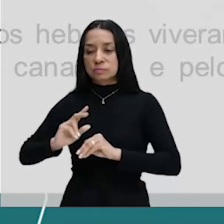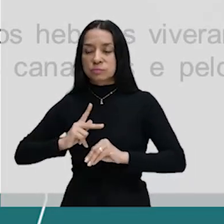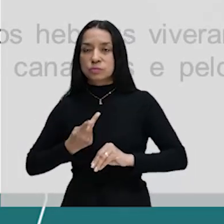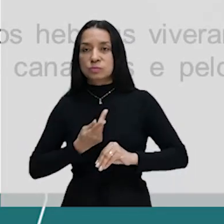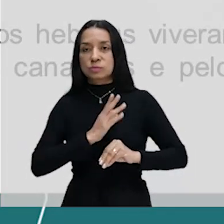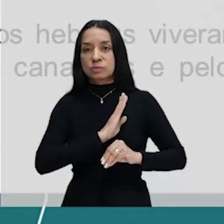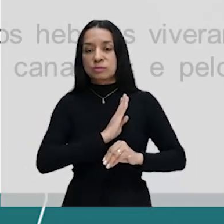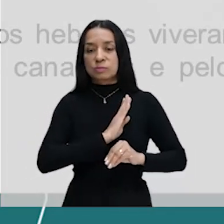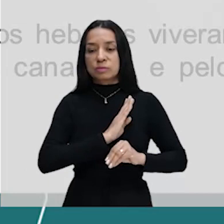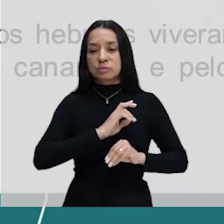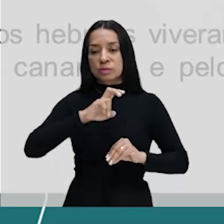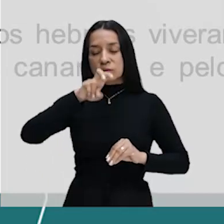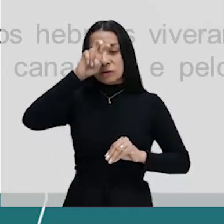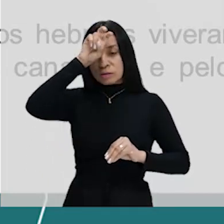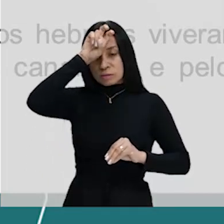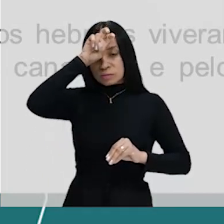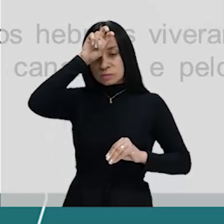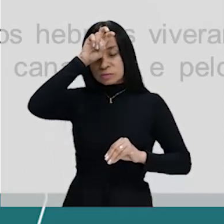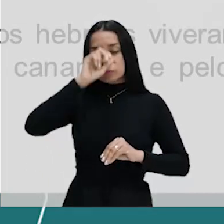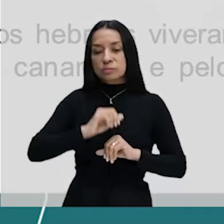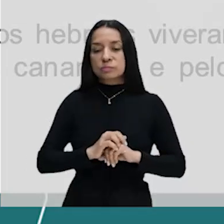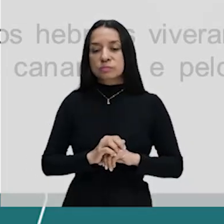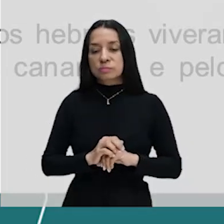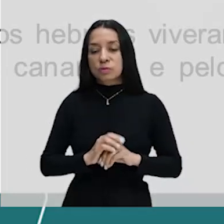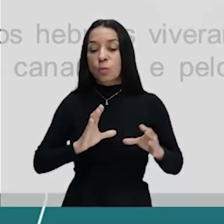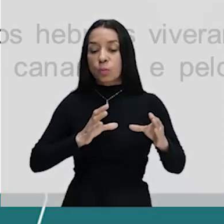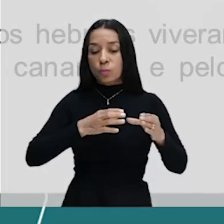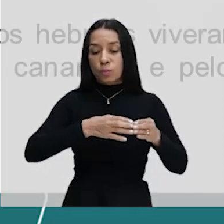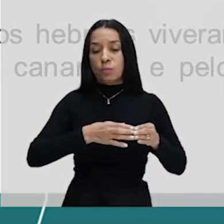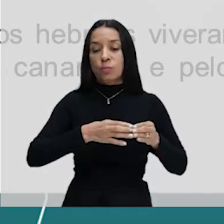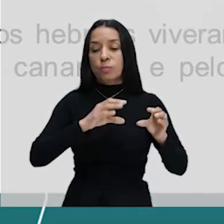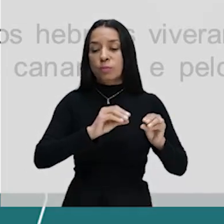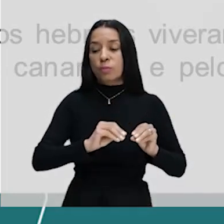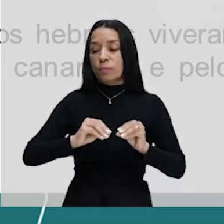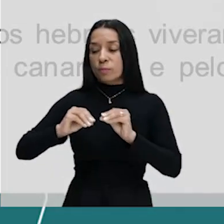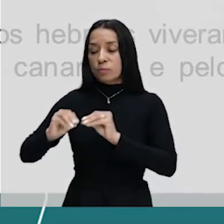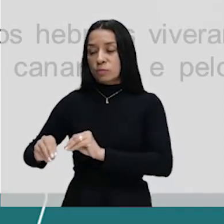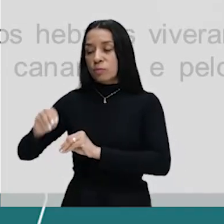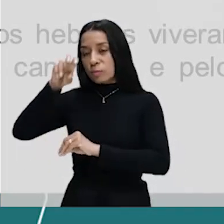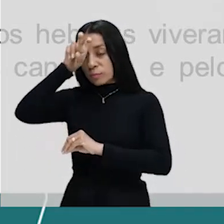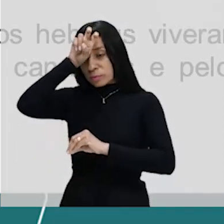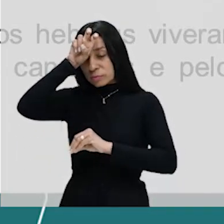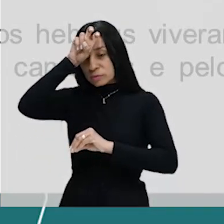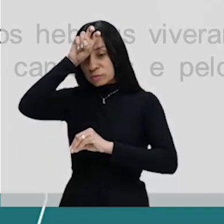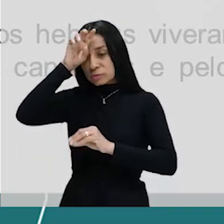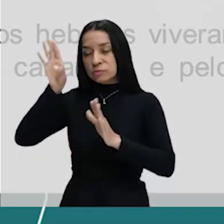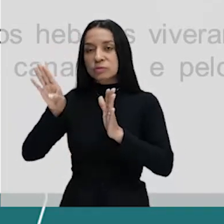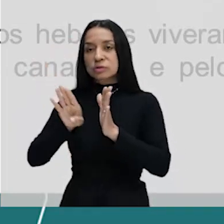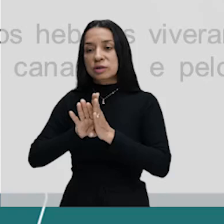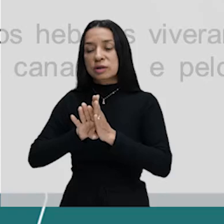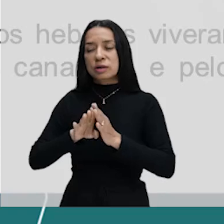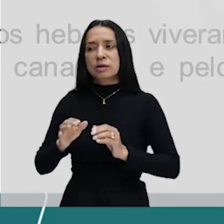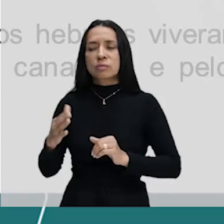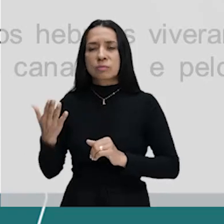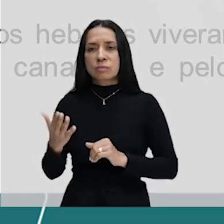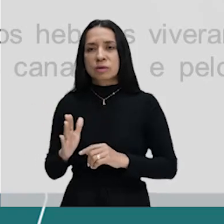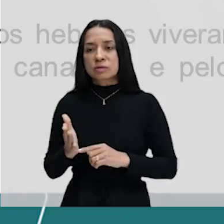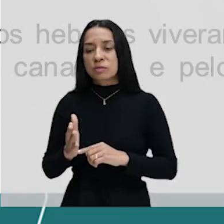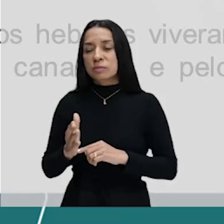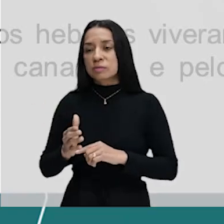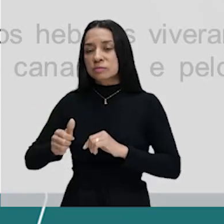hebreus ao Egito, uma parte deles migraram para o Egito, eles chegaram ali no Egito por volta